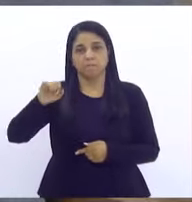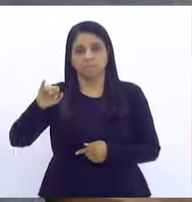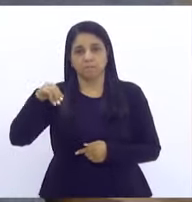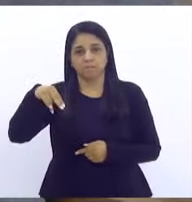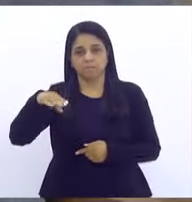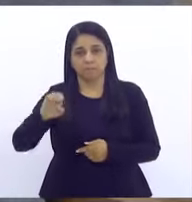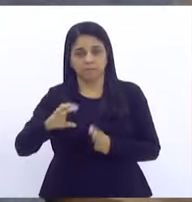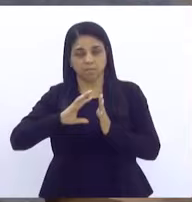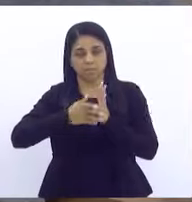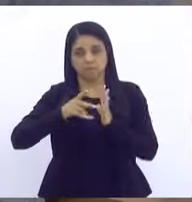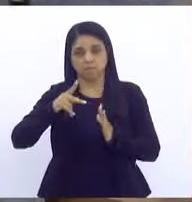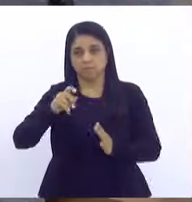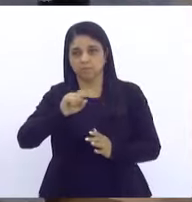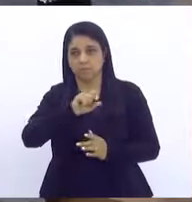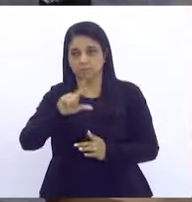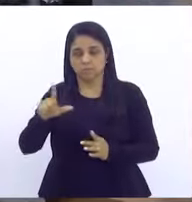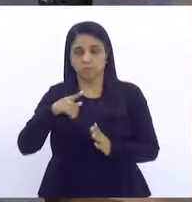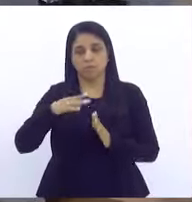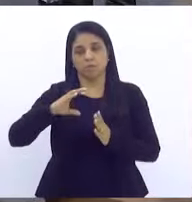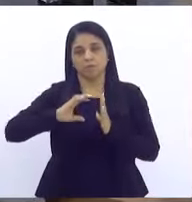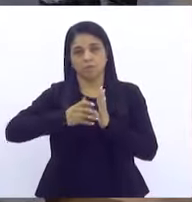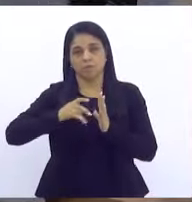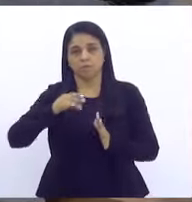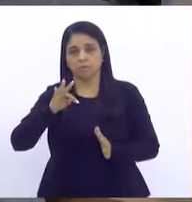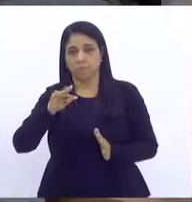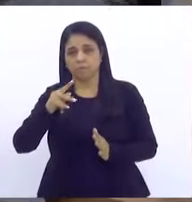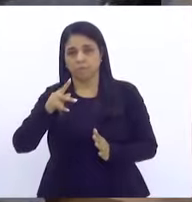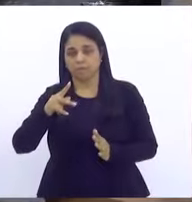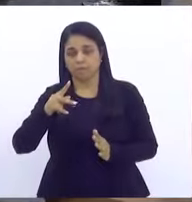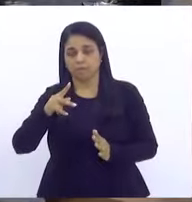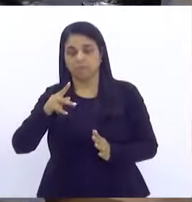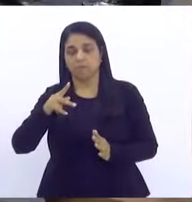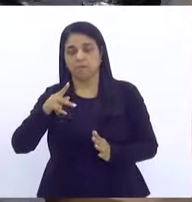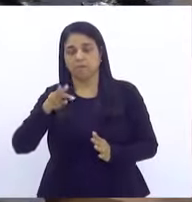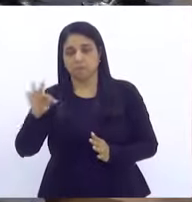do PSOL, a bancada do PT e PCdoB.